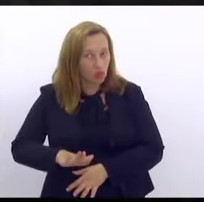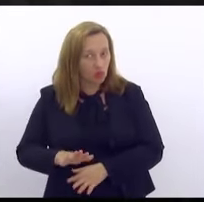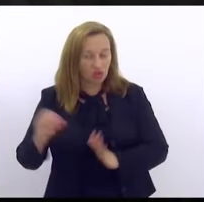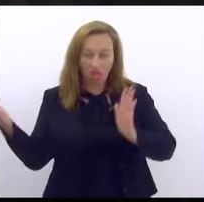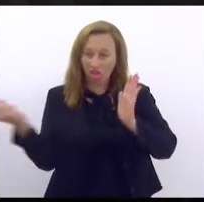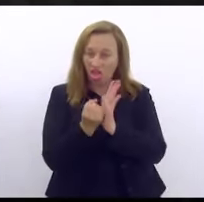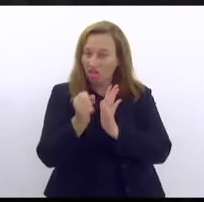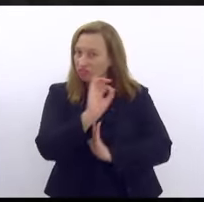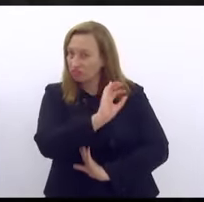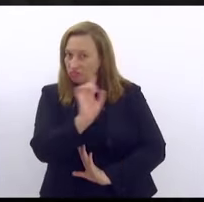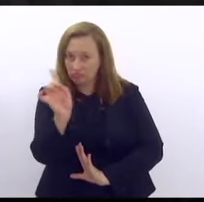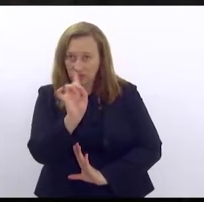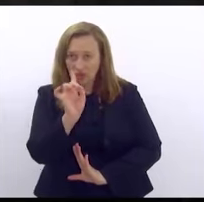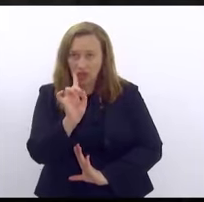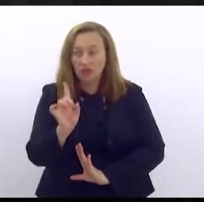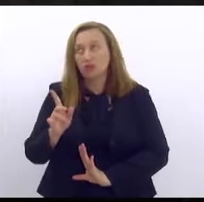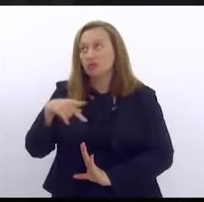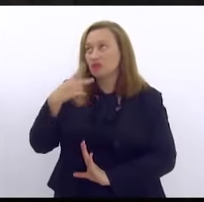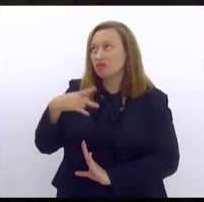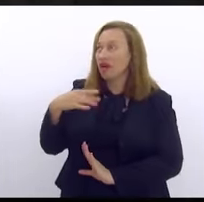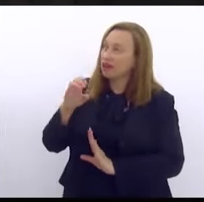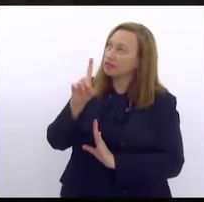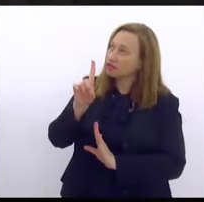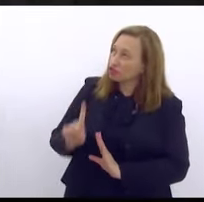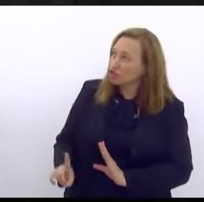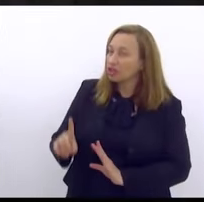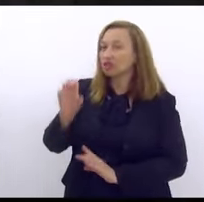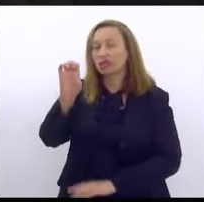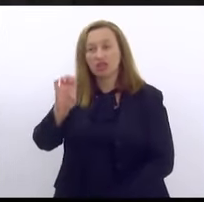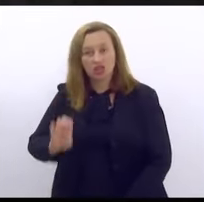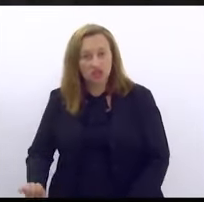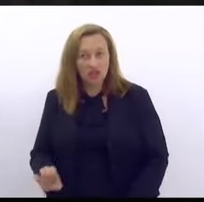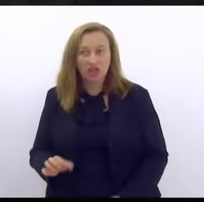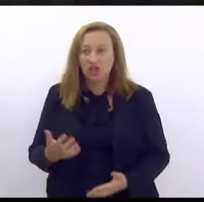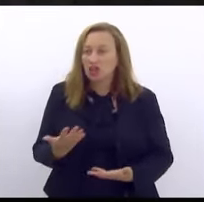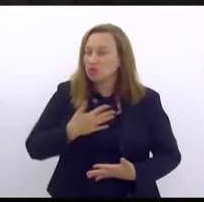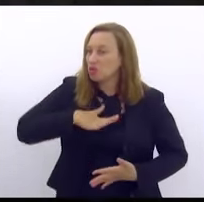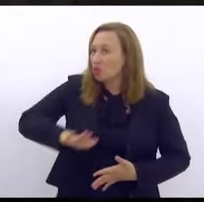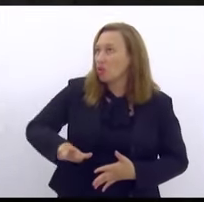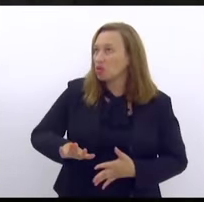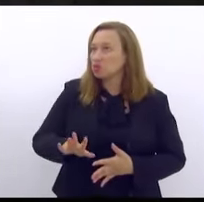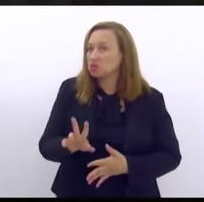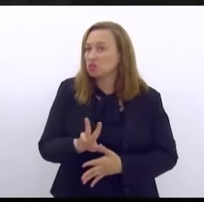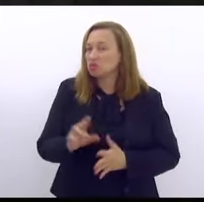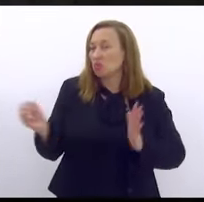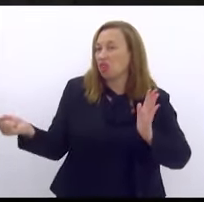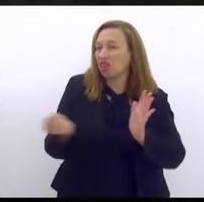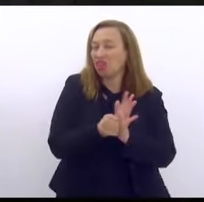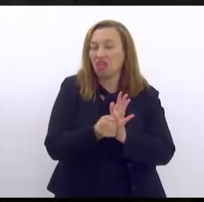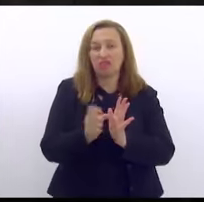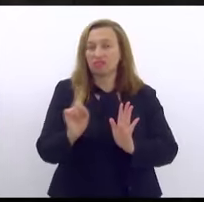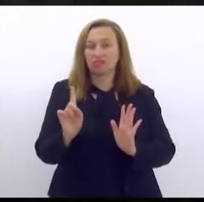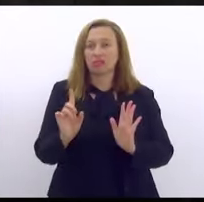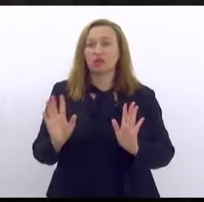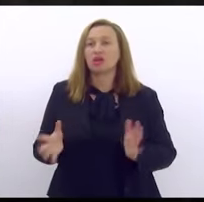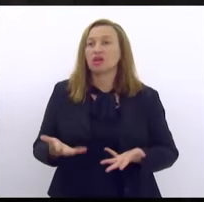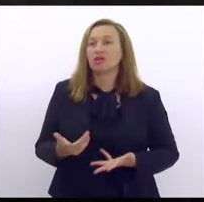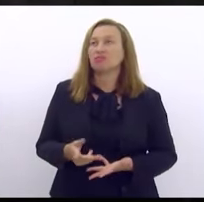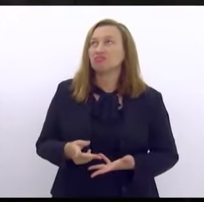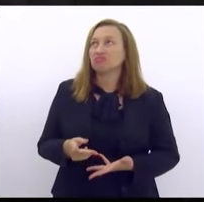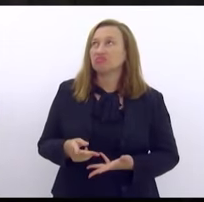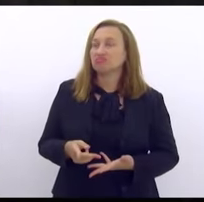rótulos. Quando eu falo dita de direita ou de esquerda, é porque eu não gosto dos rótulos. Até porque eu não